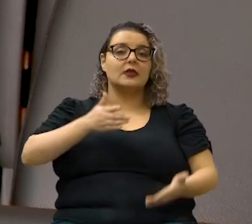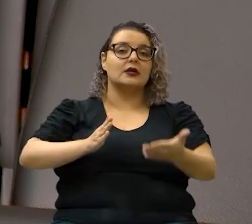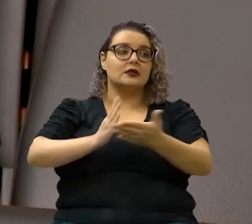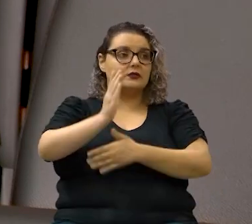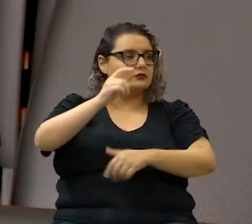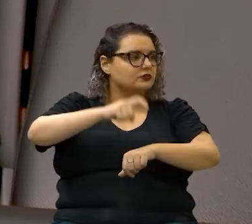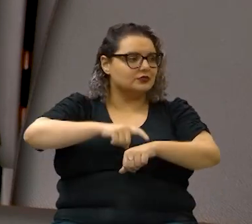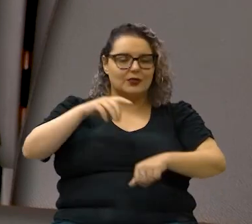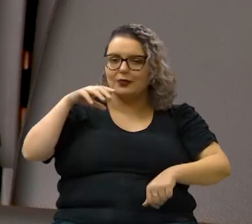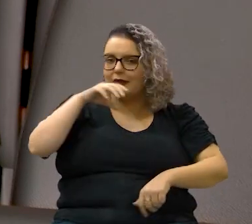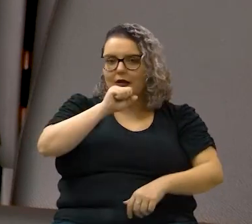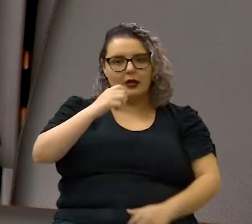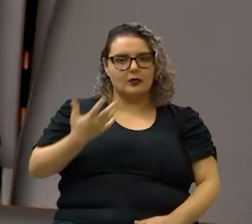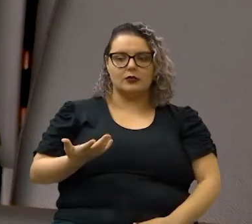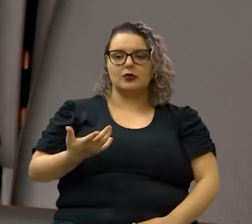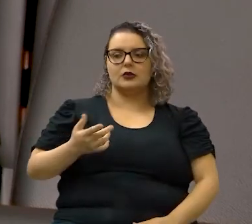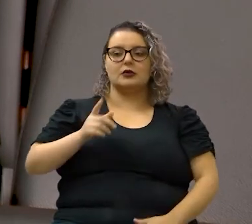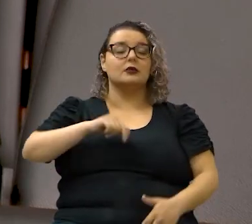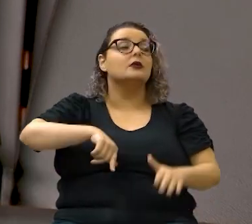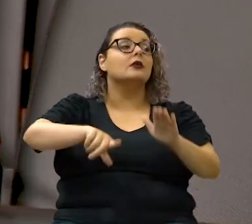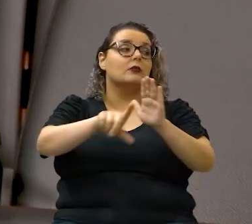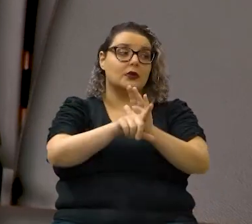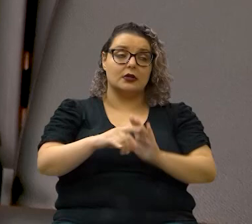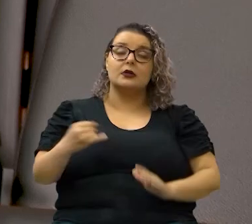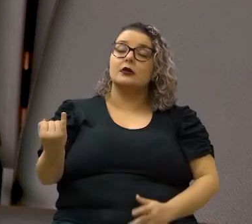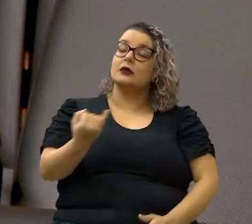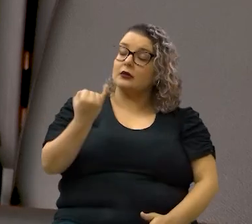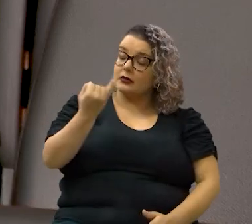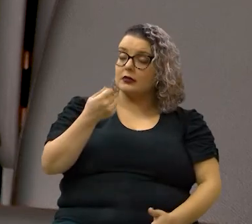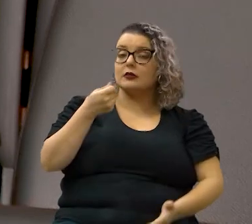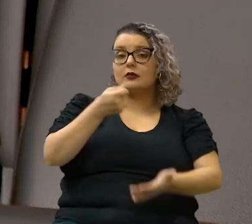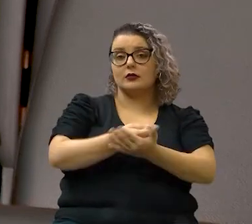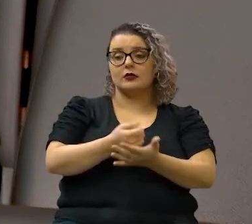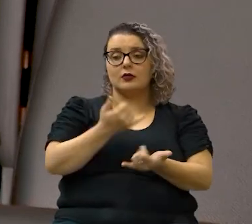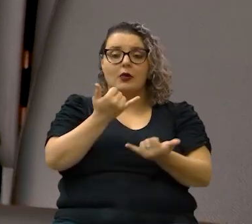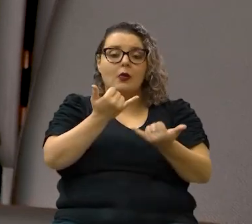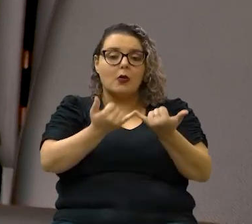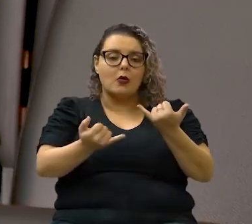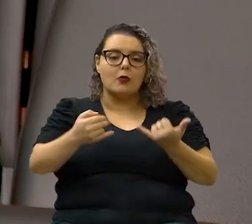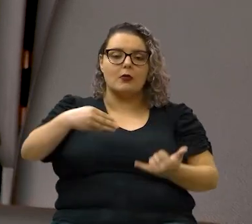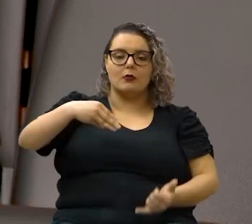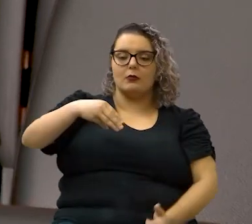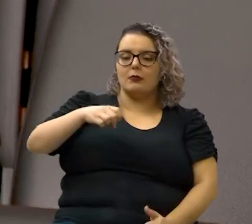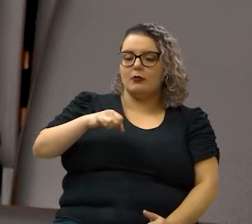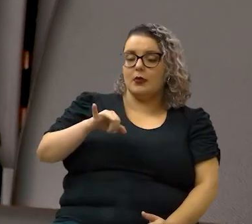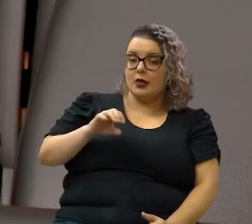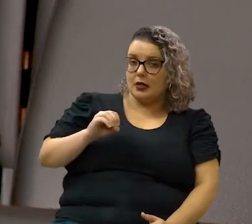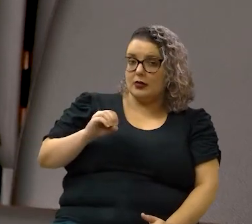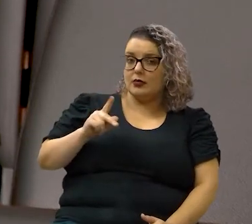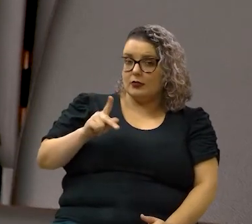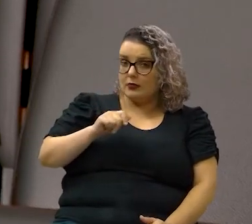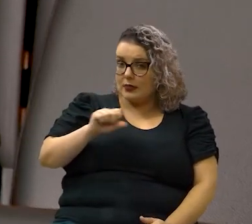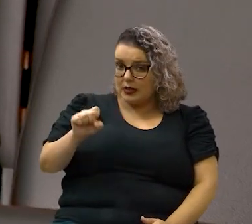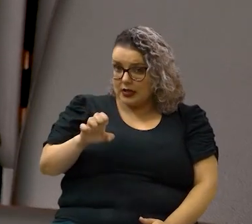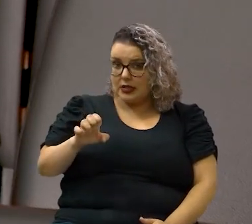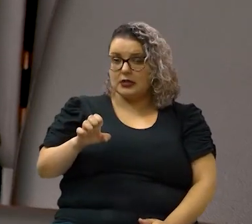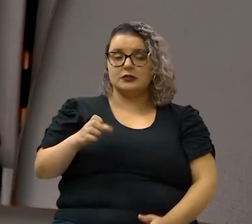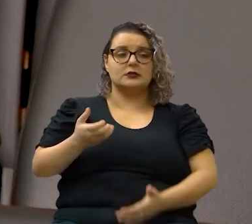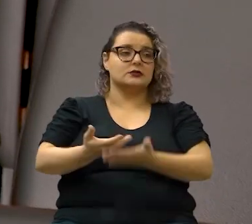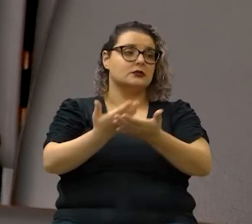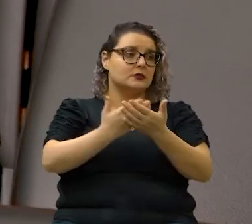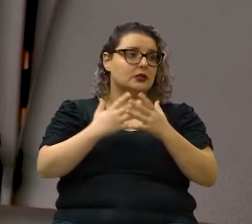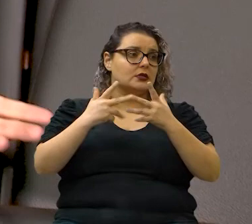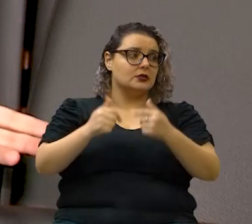gente aprovou aqui em tempo recorde, que é uma lei muito importante porque garante o meio passe estudantil para todos os